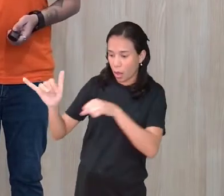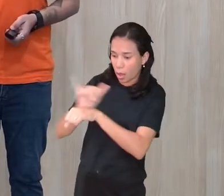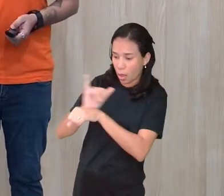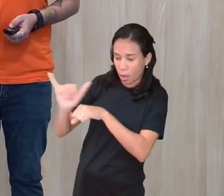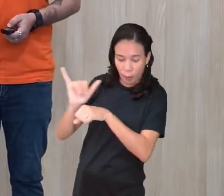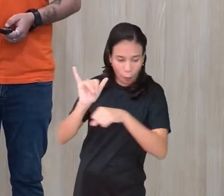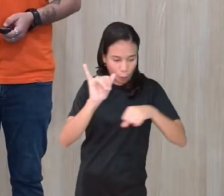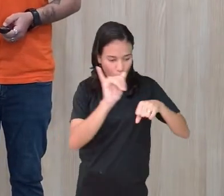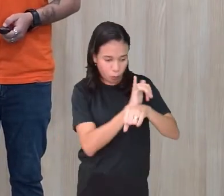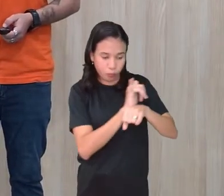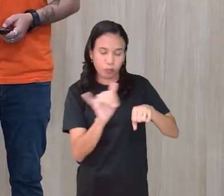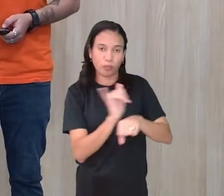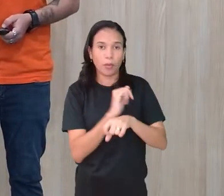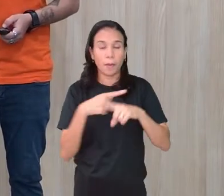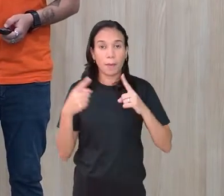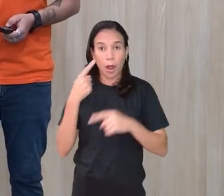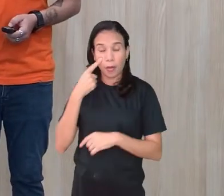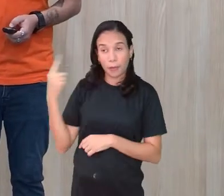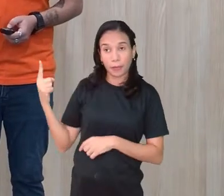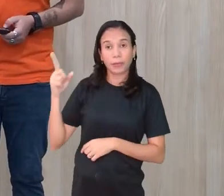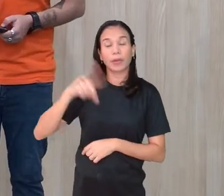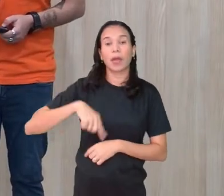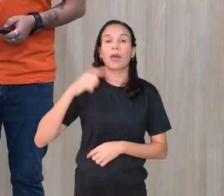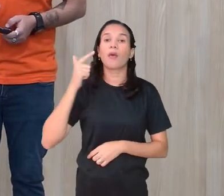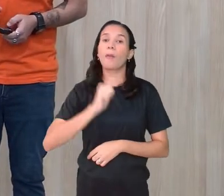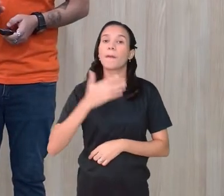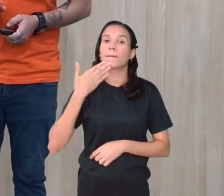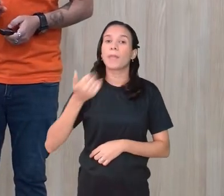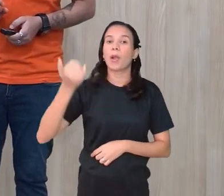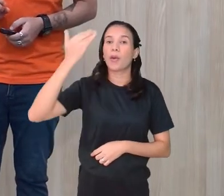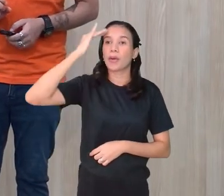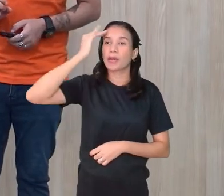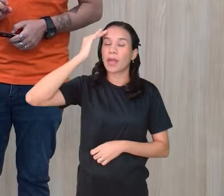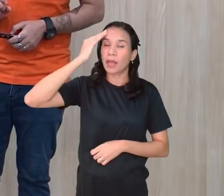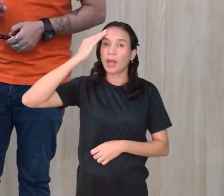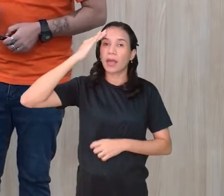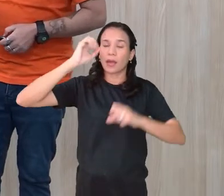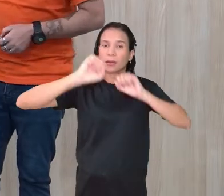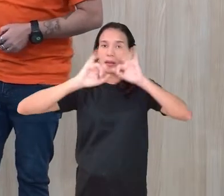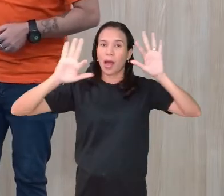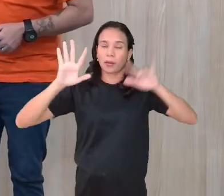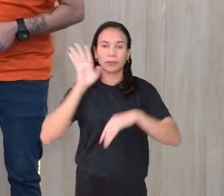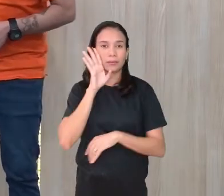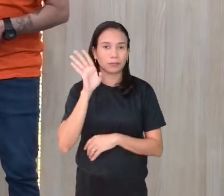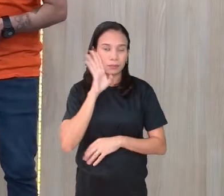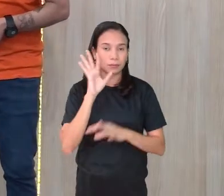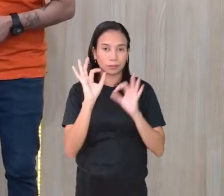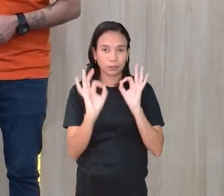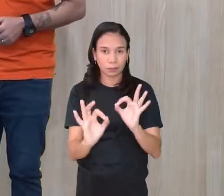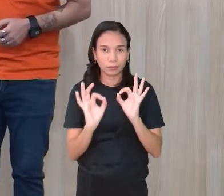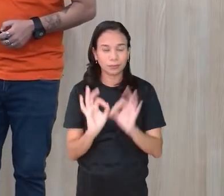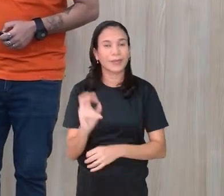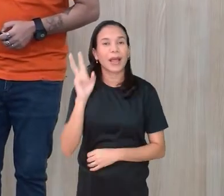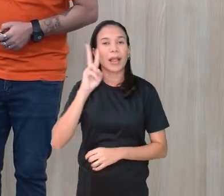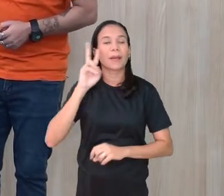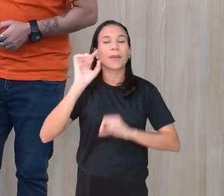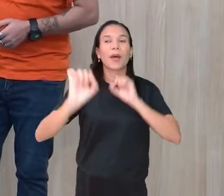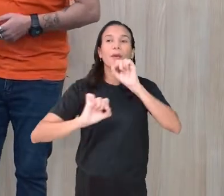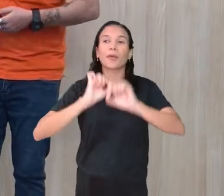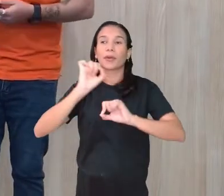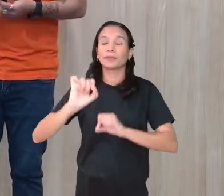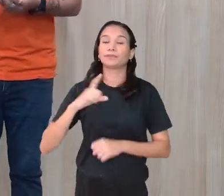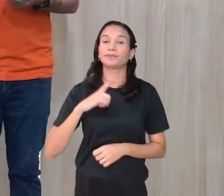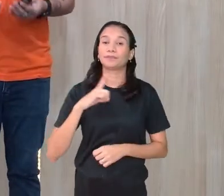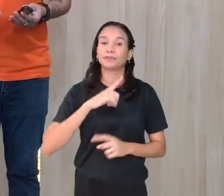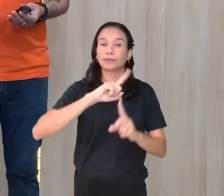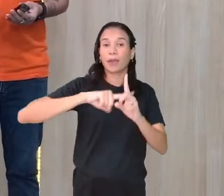gente acredita que dessa forma aqui, você consegue compreender de uma maneira bem legal, tá certo? Então, vamos relembrar aqui o seguinte, quando a gente